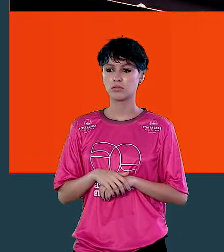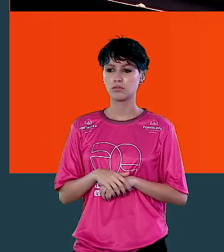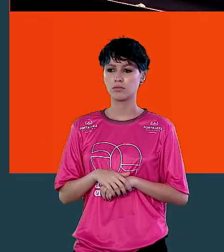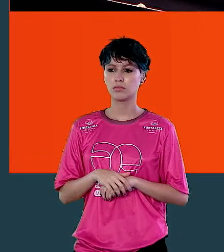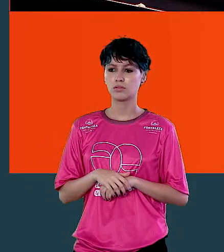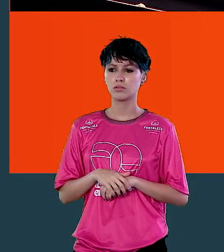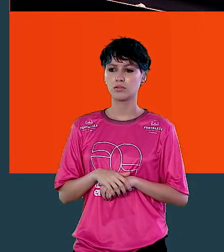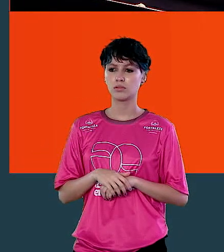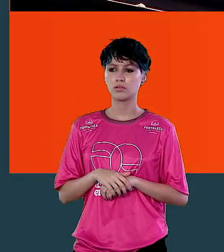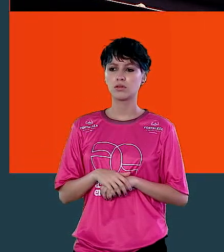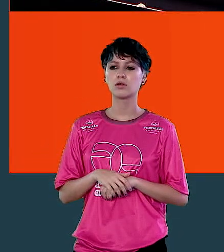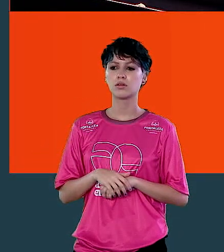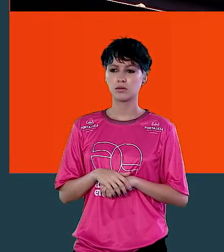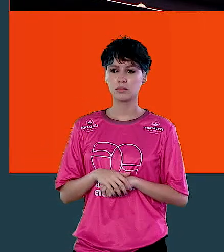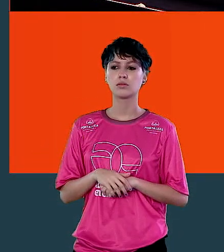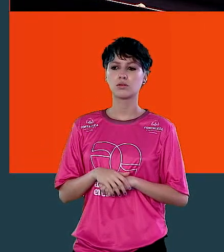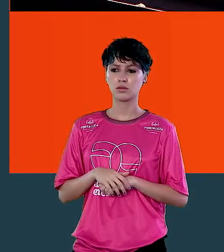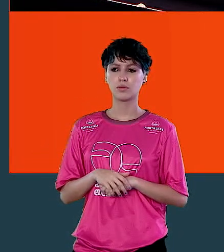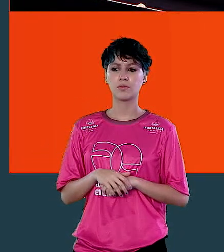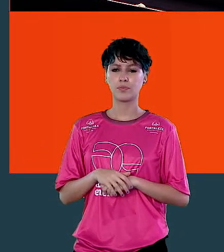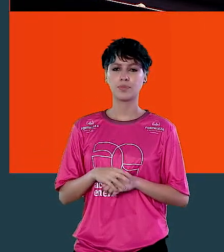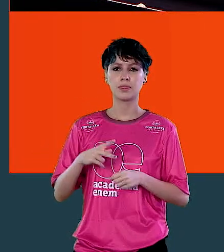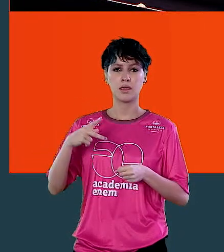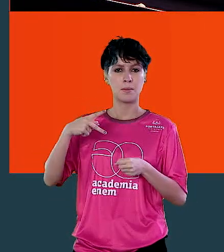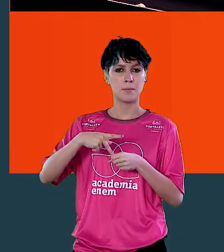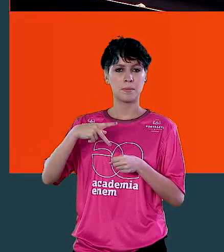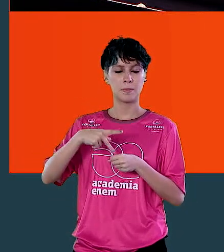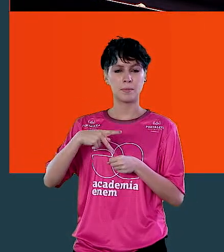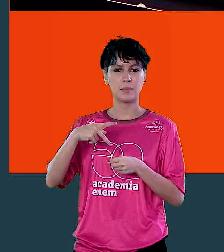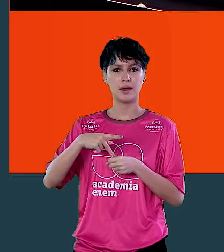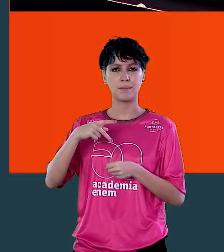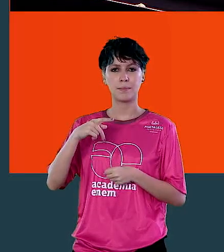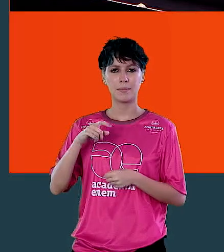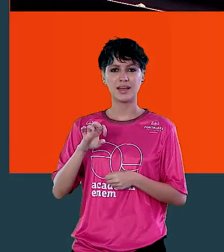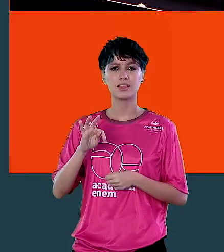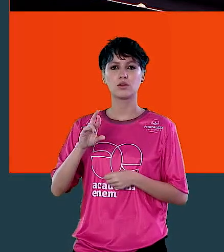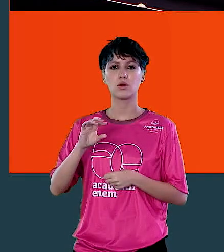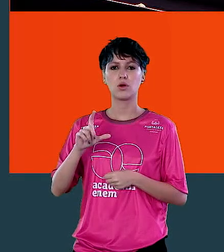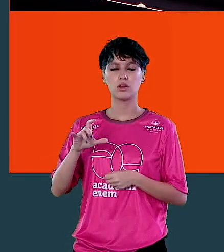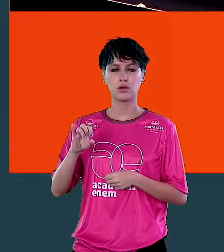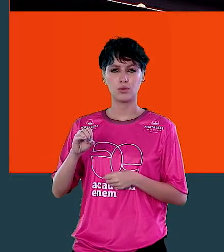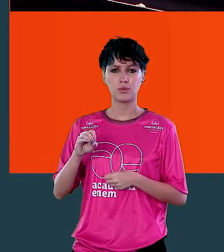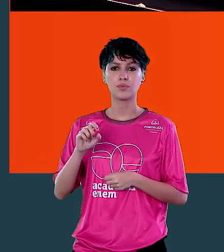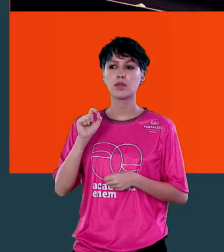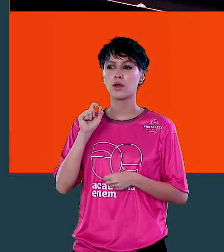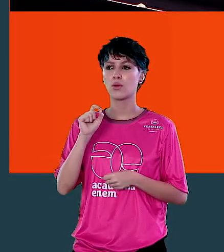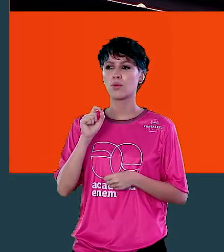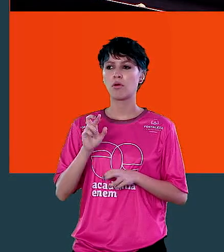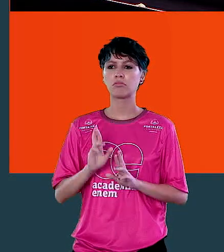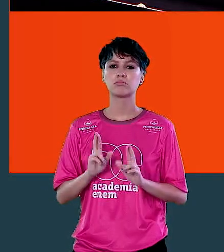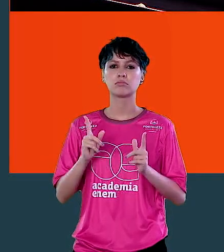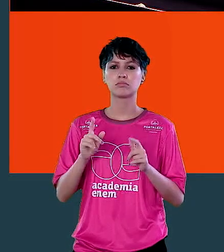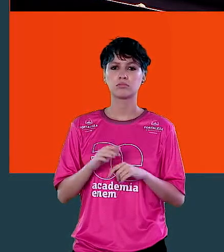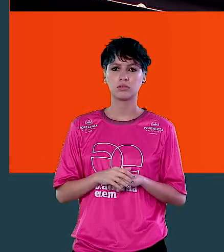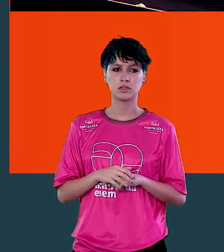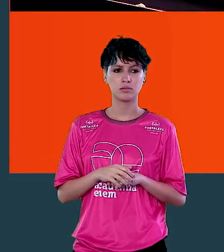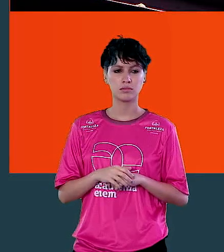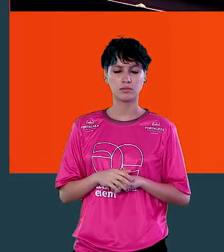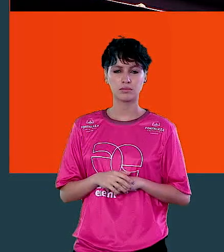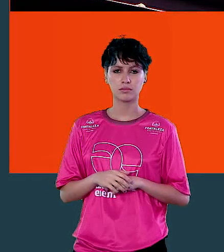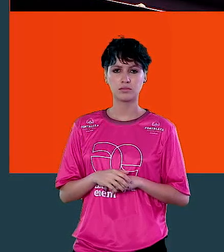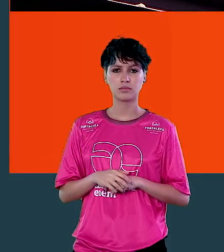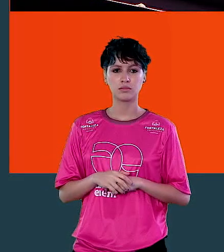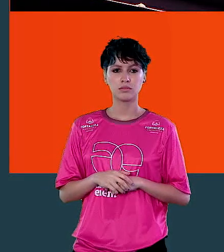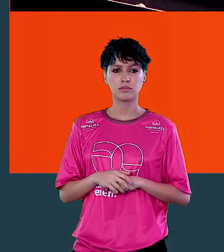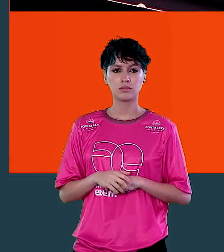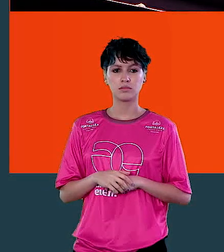vem do petróleo, se todo mundo é hidrocarboneto, o que é que muda para uma substância ser líquida ou ser sólida?